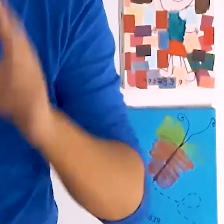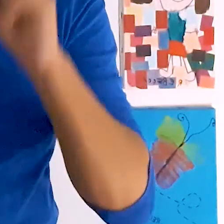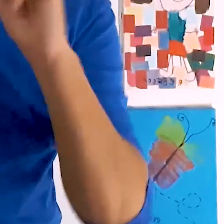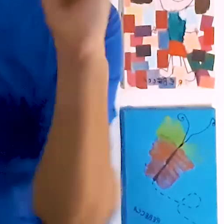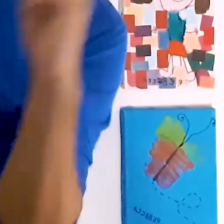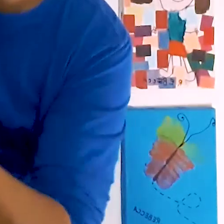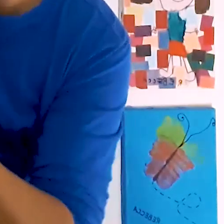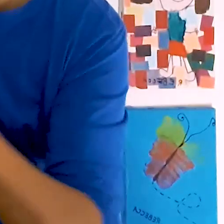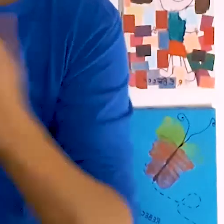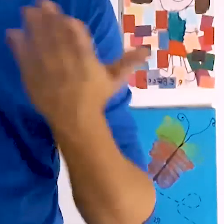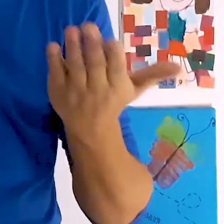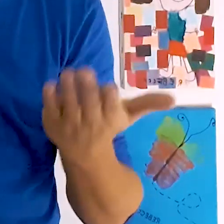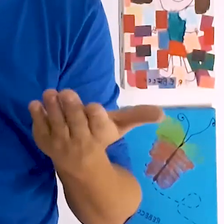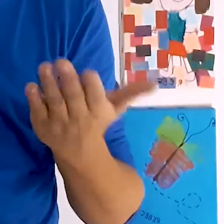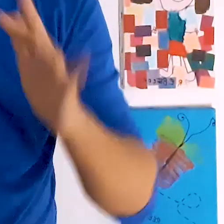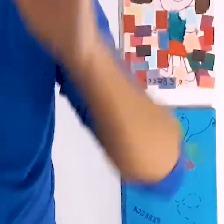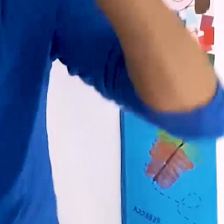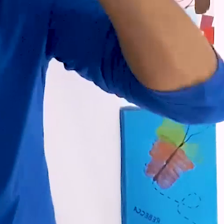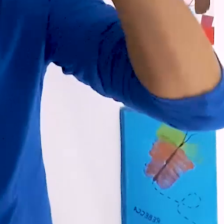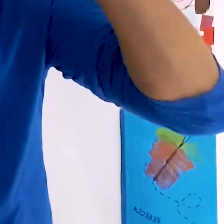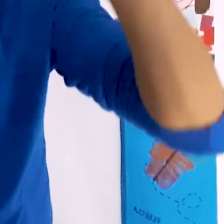Pois é. Você viu?